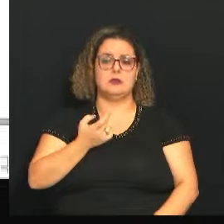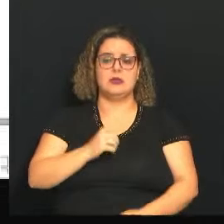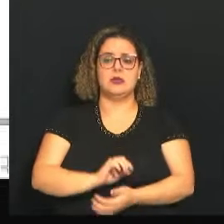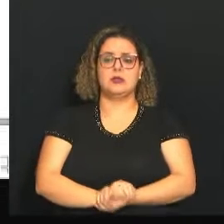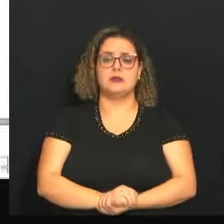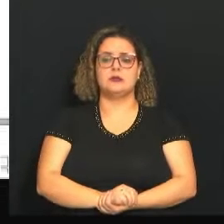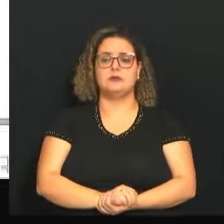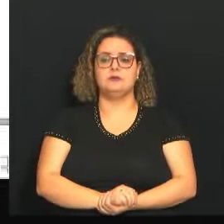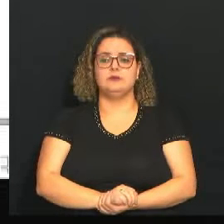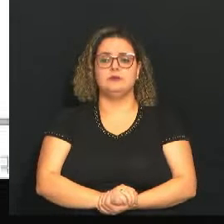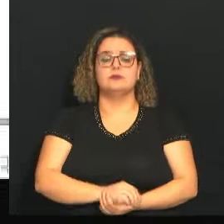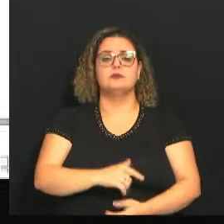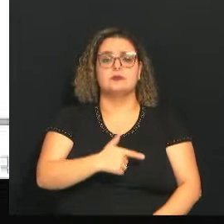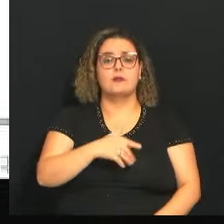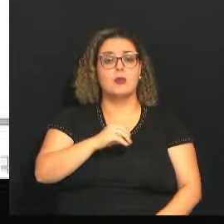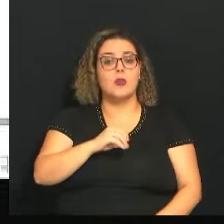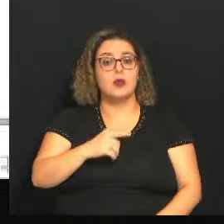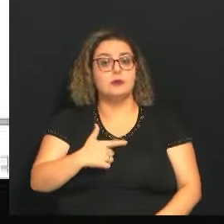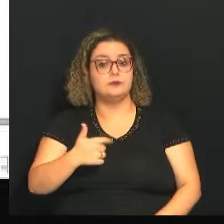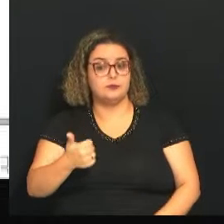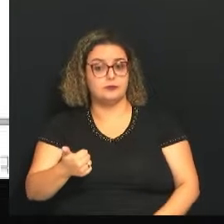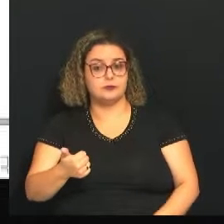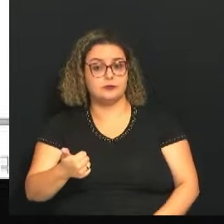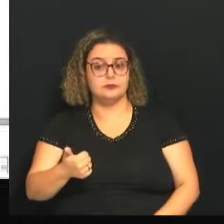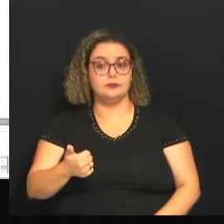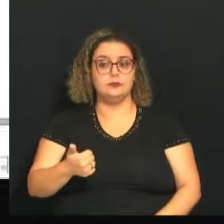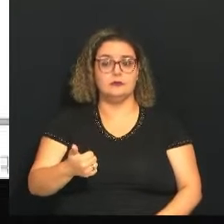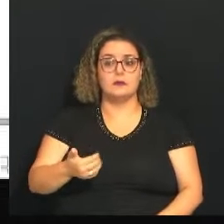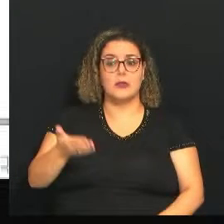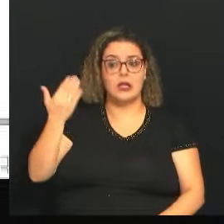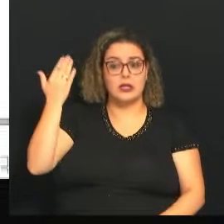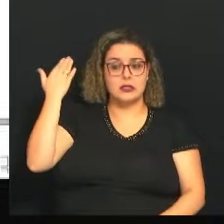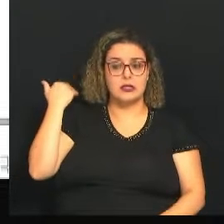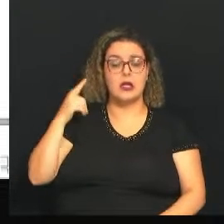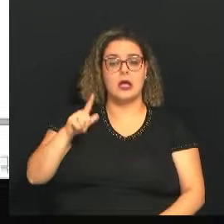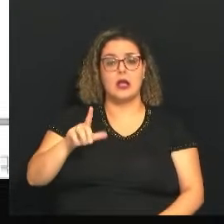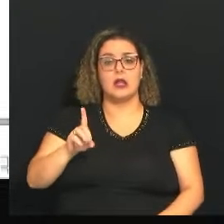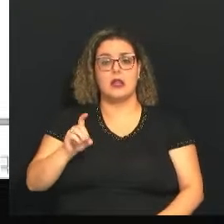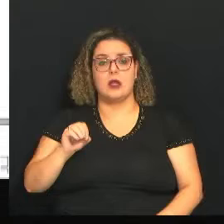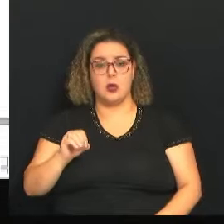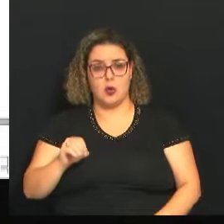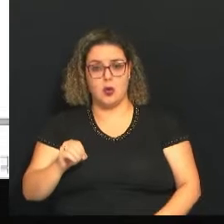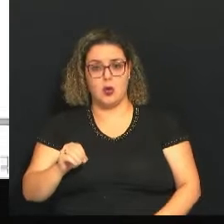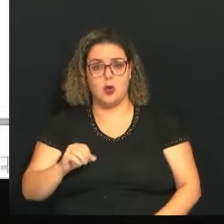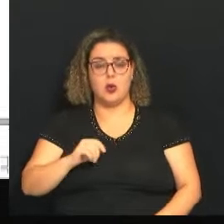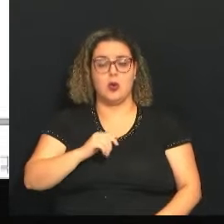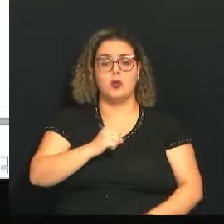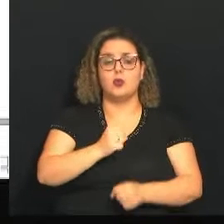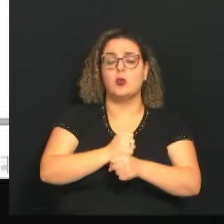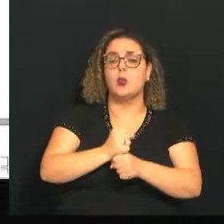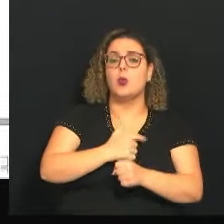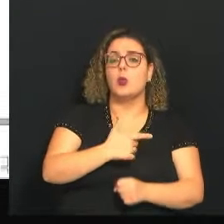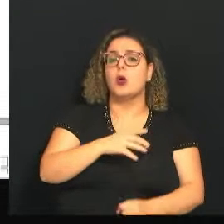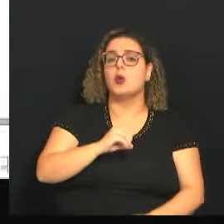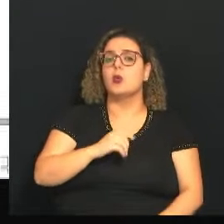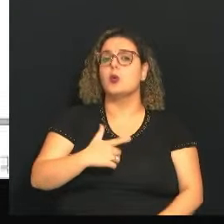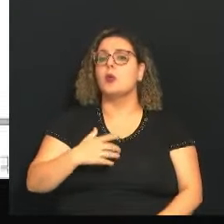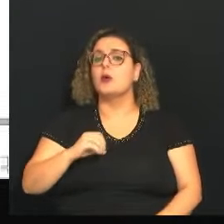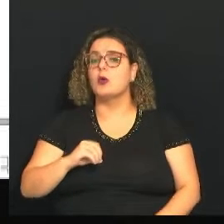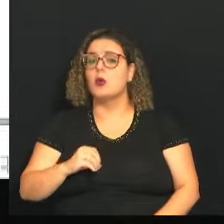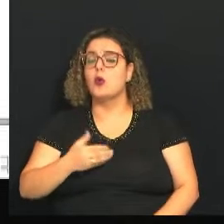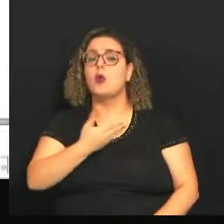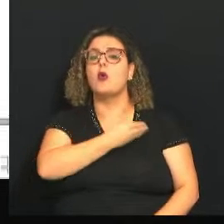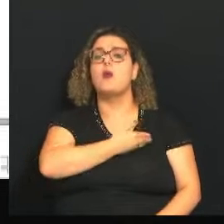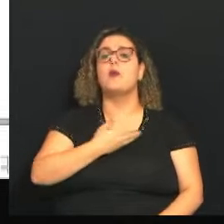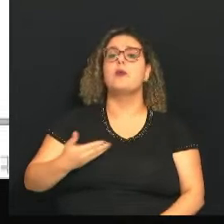Em 2021, lá na LDO, que foi feita em 2020, para ter vigência em 2021, o governo assumiu que